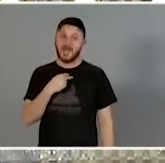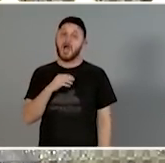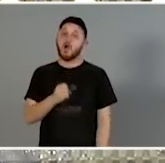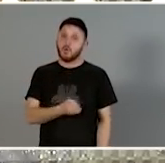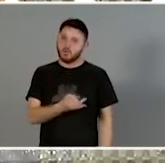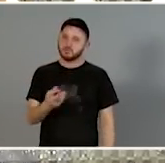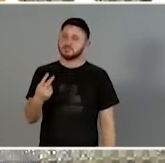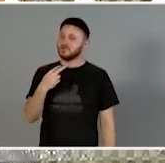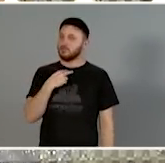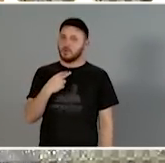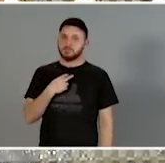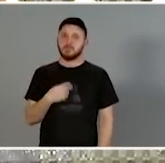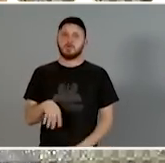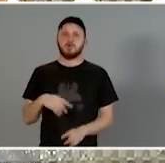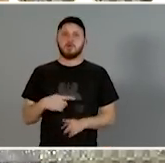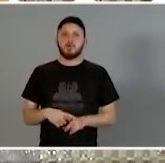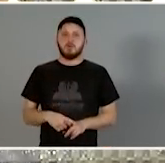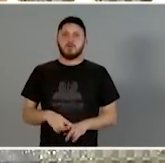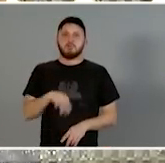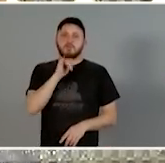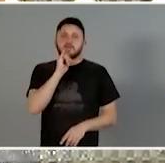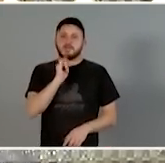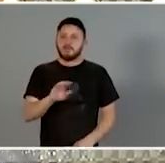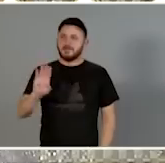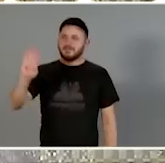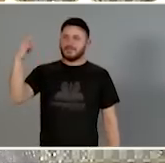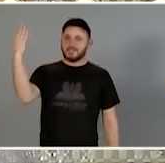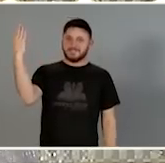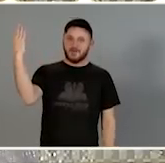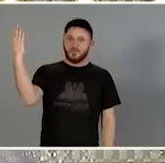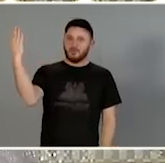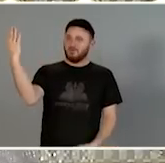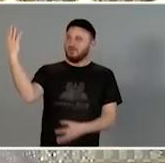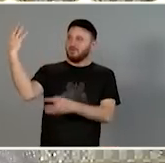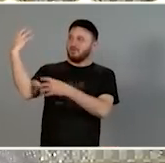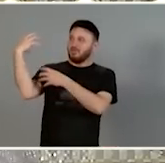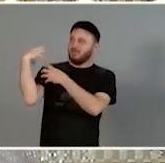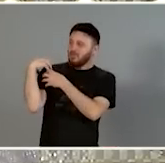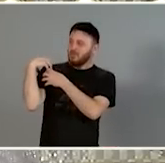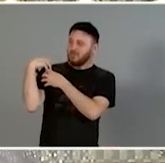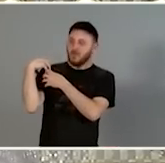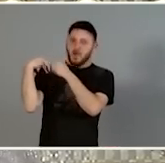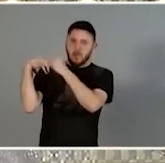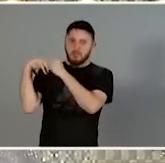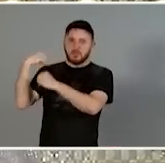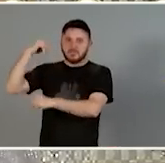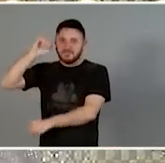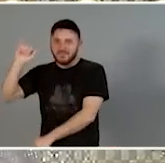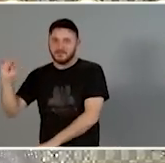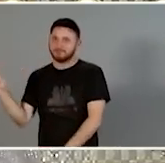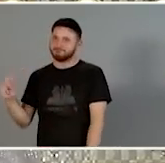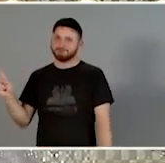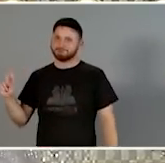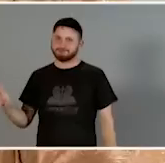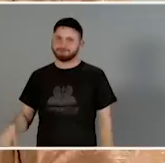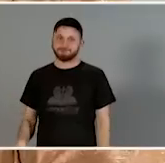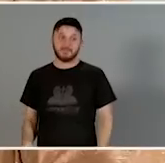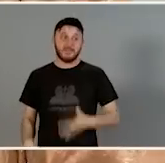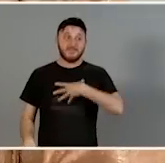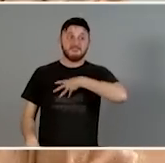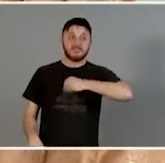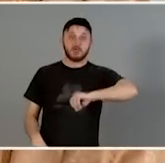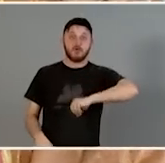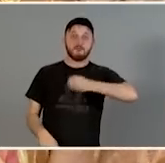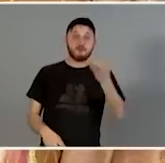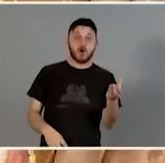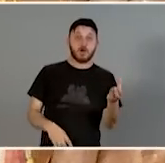Não venha me dizer que uma traição tem como tirar, não. Um filho fora do casamento não tem como.